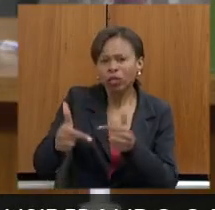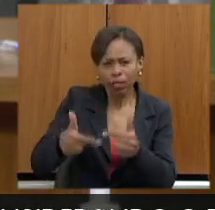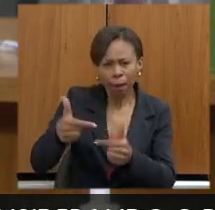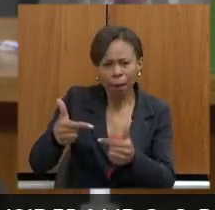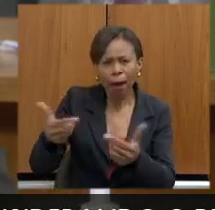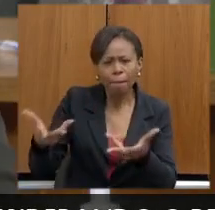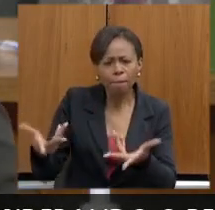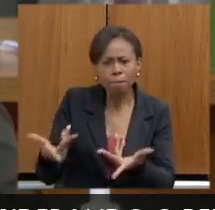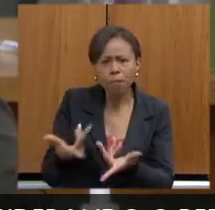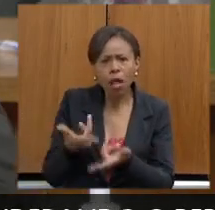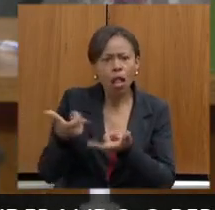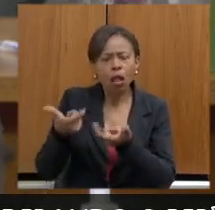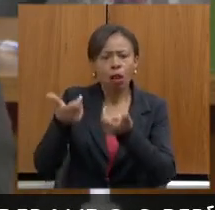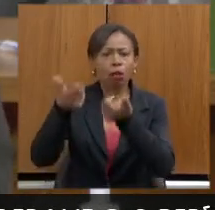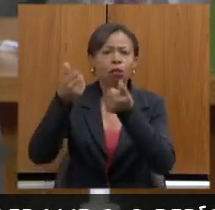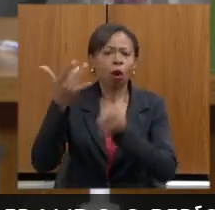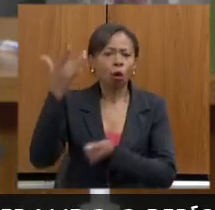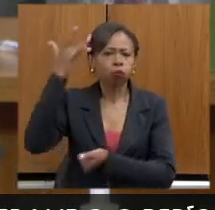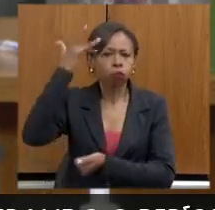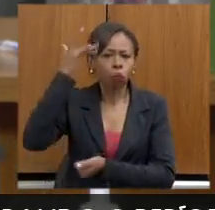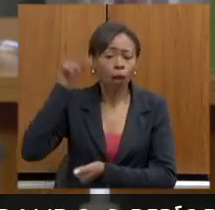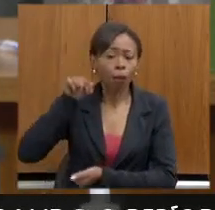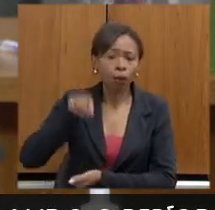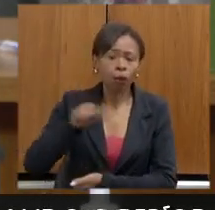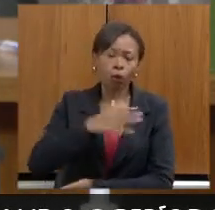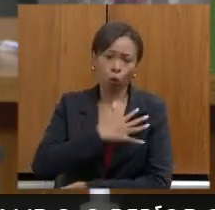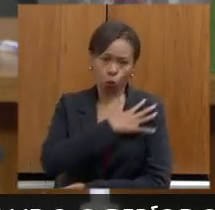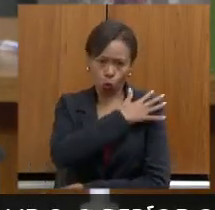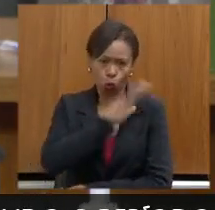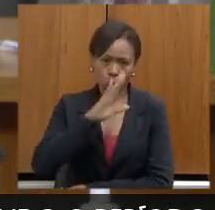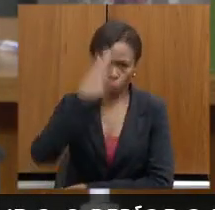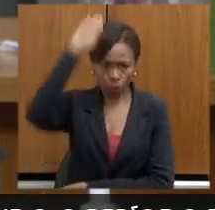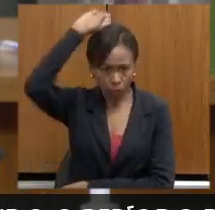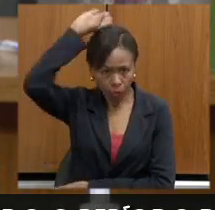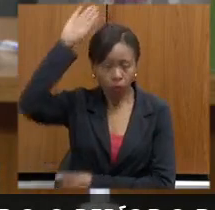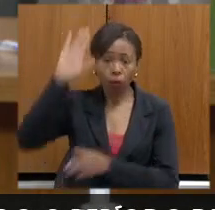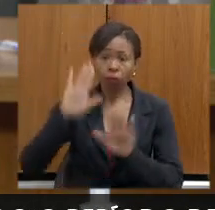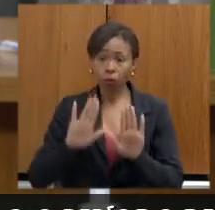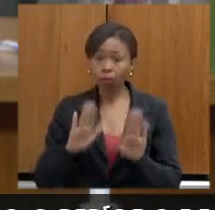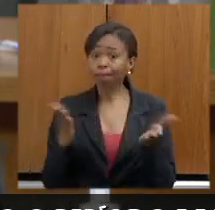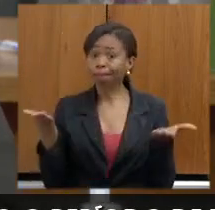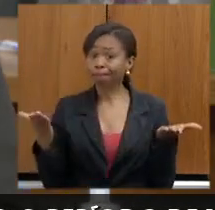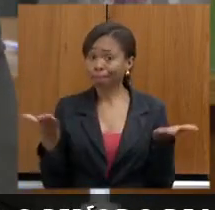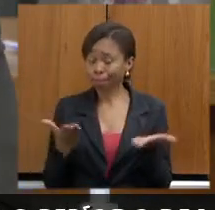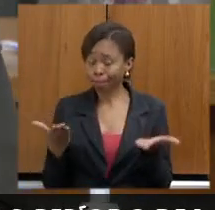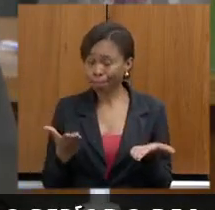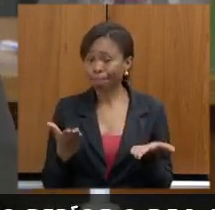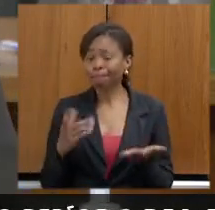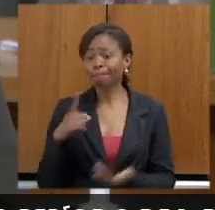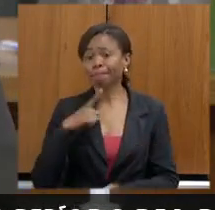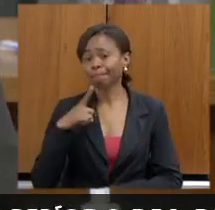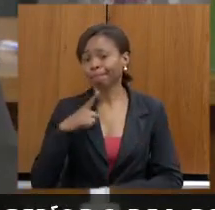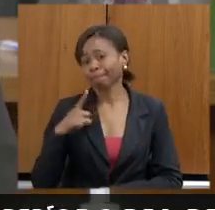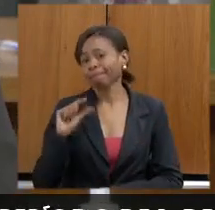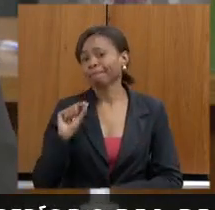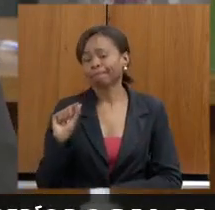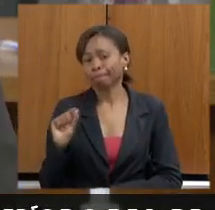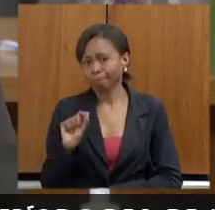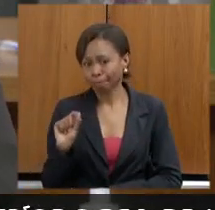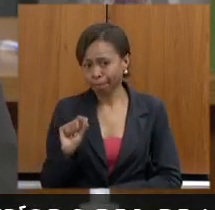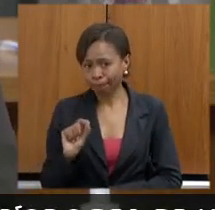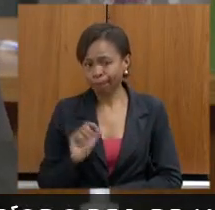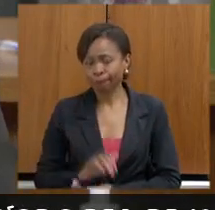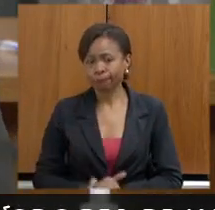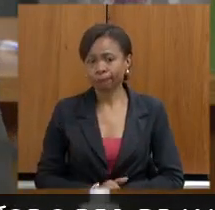para o nosso militar e eu gostaria de colocar algo que hoje nós vivenciamos delegado